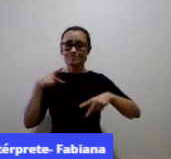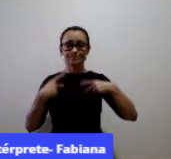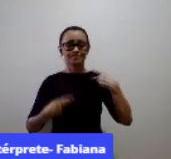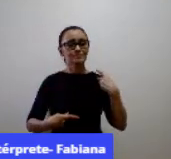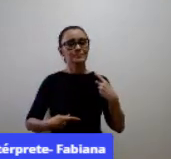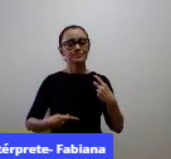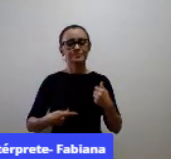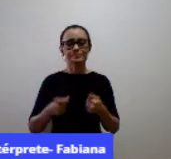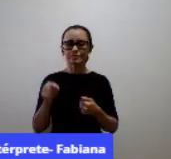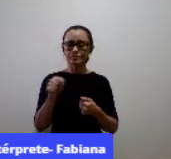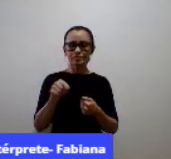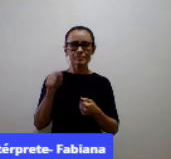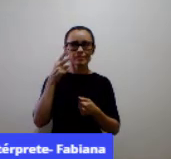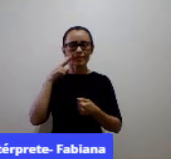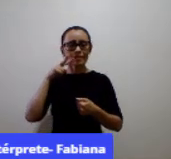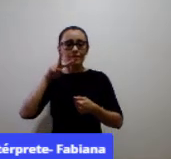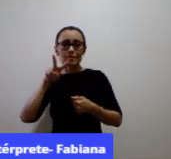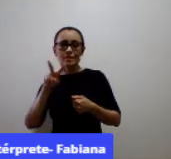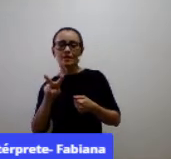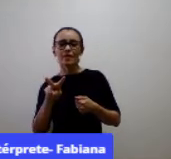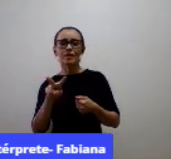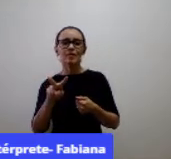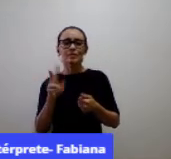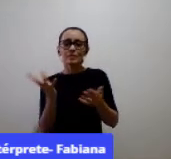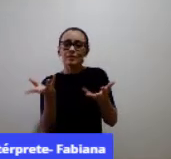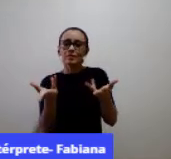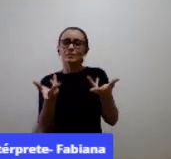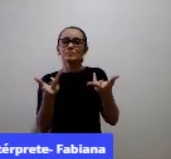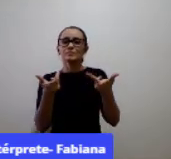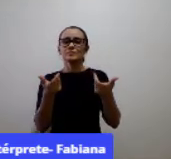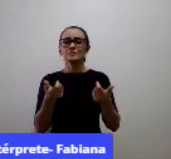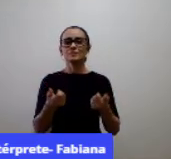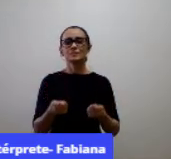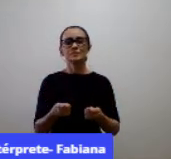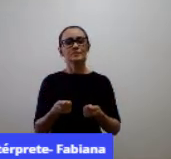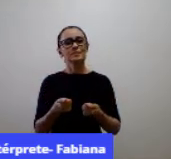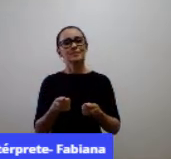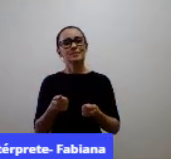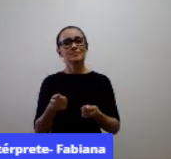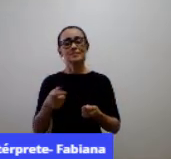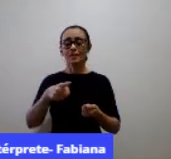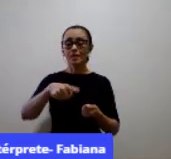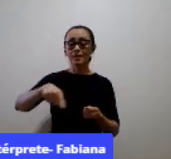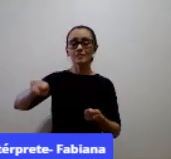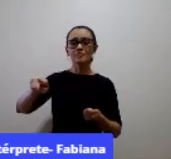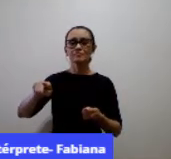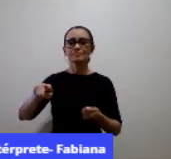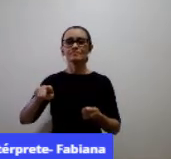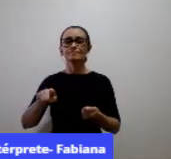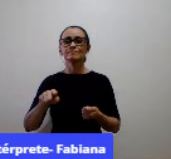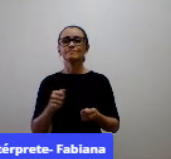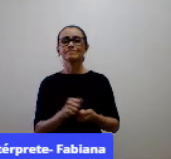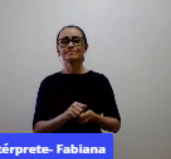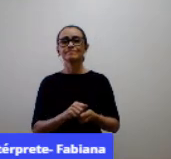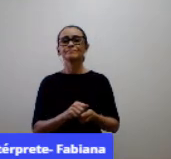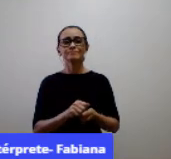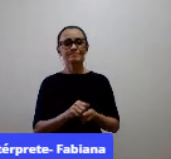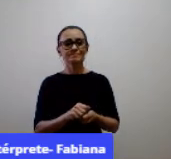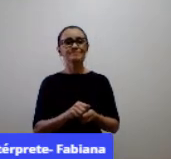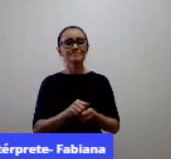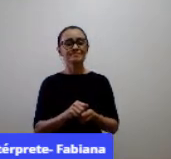avalia funções e habilidades adquiridas naquela faixa etária, que é